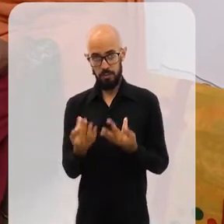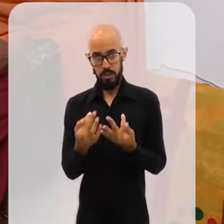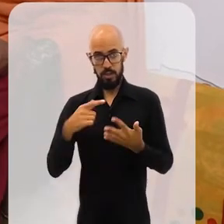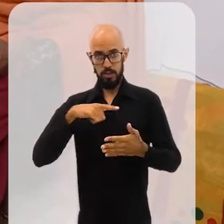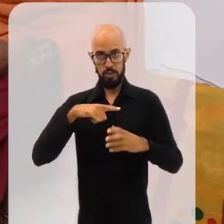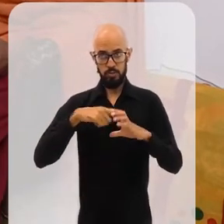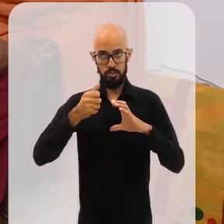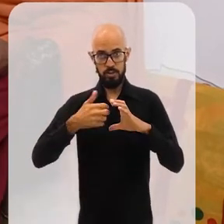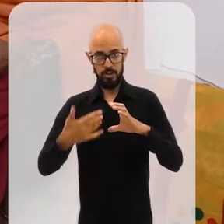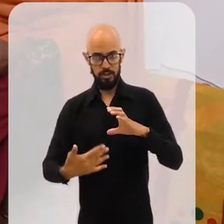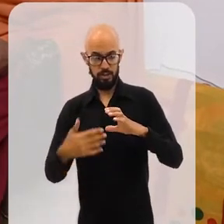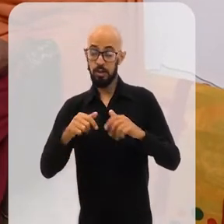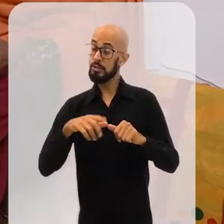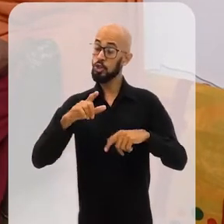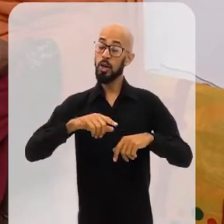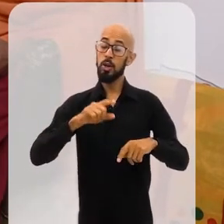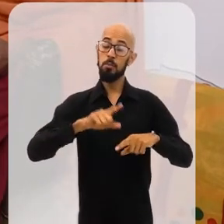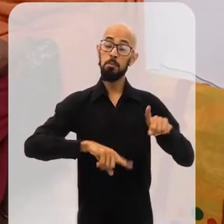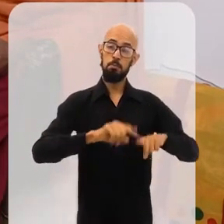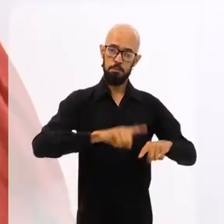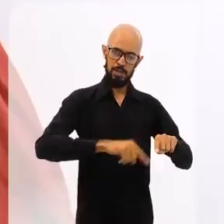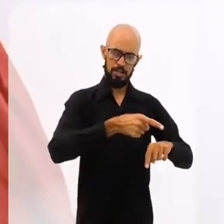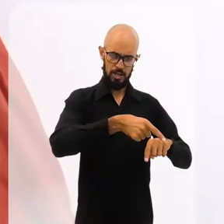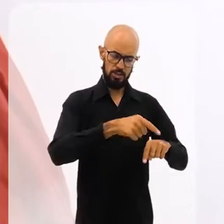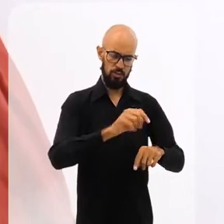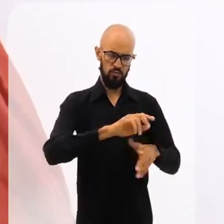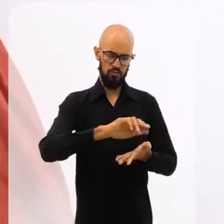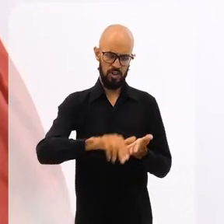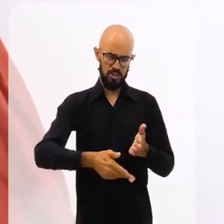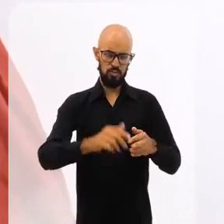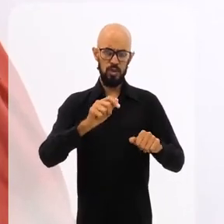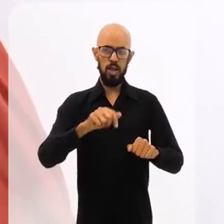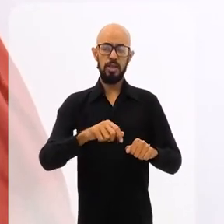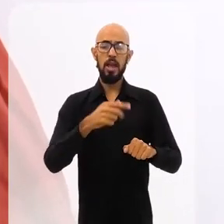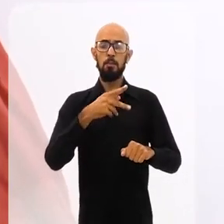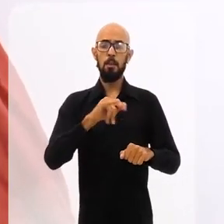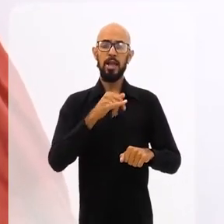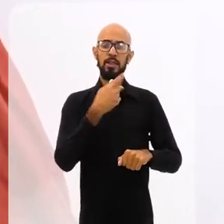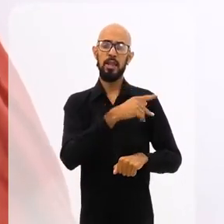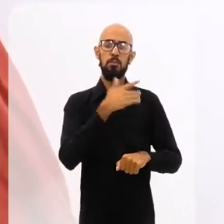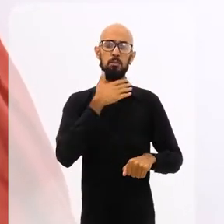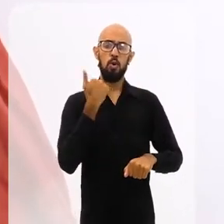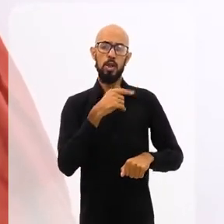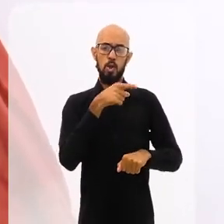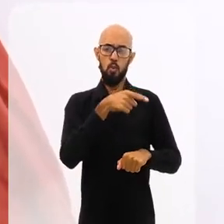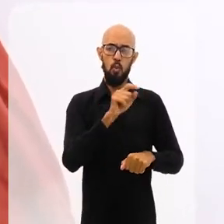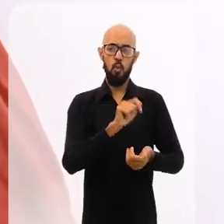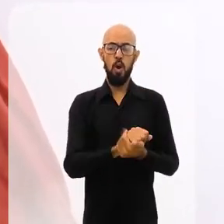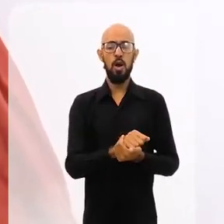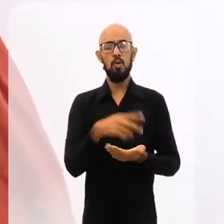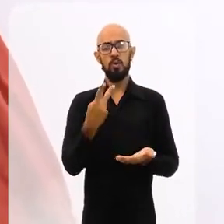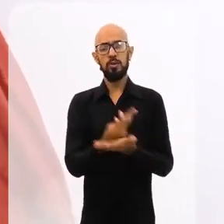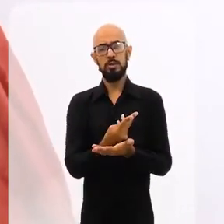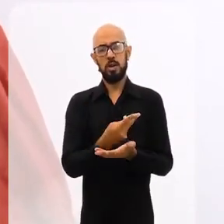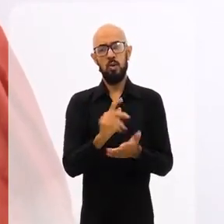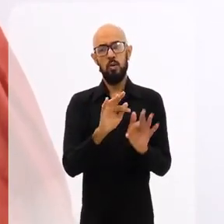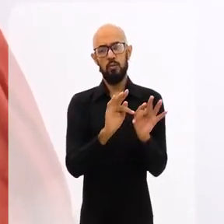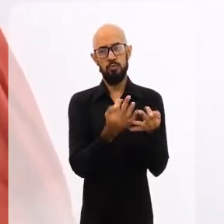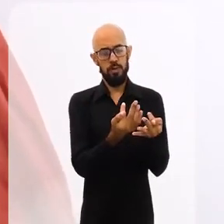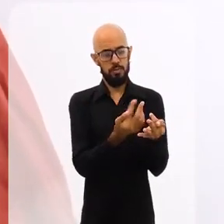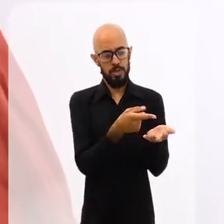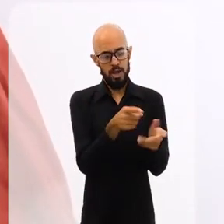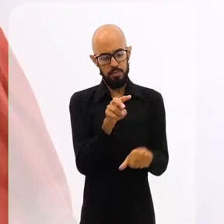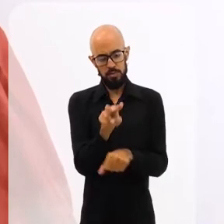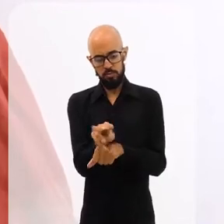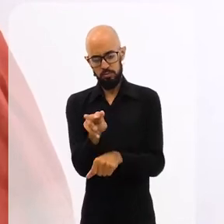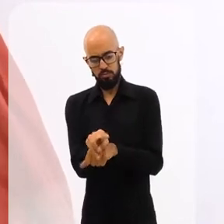tinha algumas propriedades, e aí o pai dele morreu. E quando morre o tutor da família, aquele que cuida, vem um parente